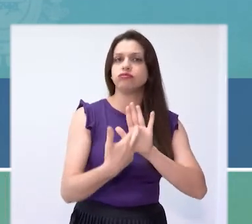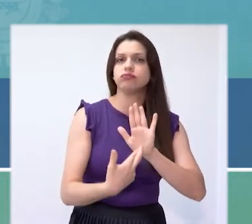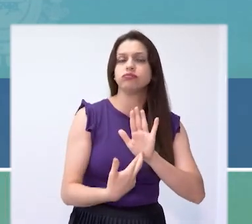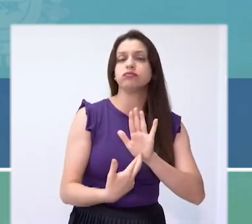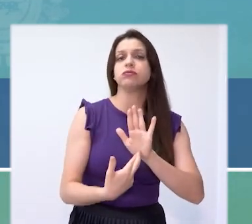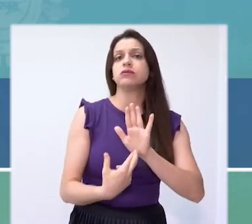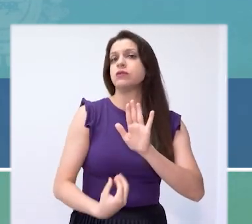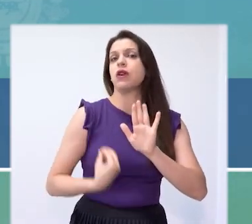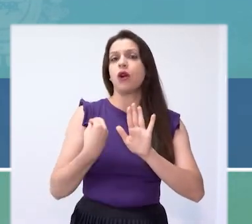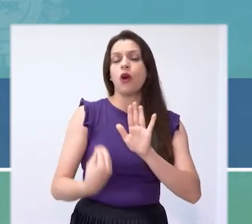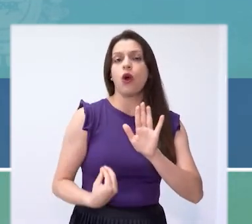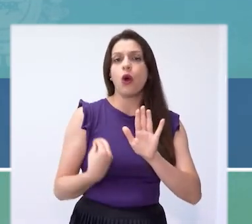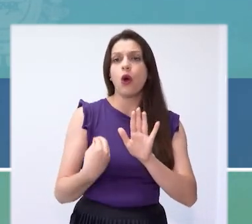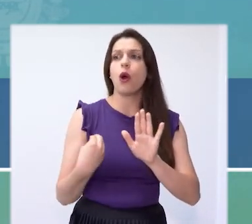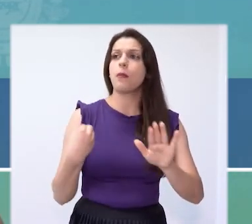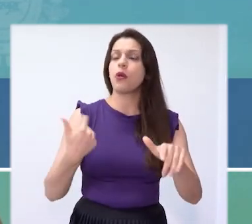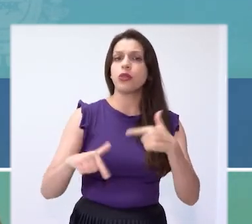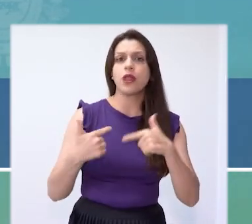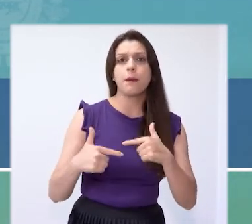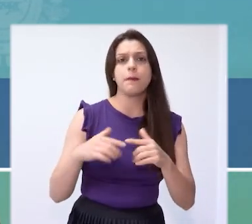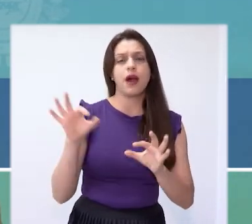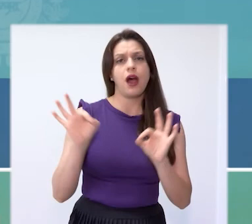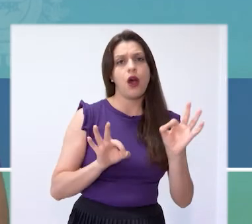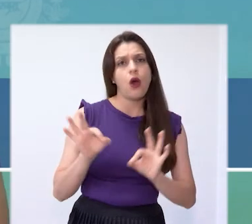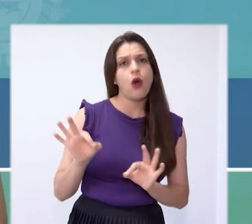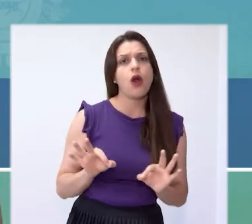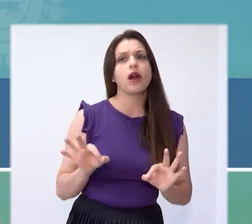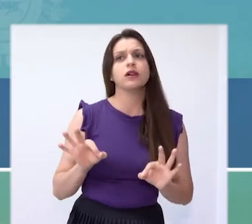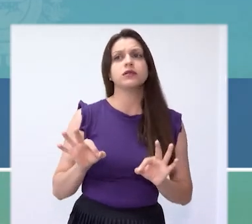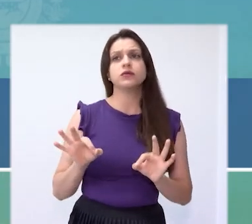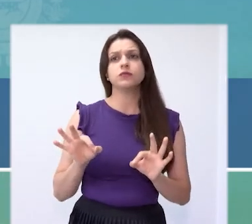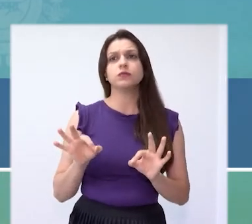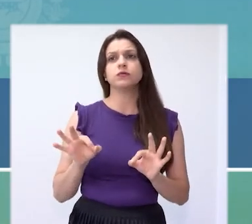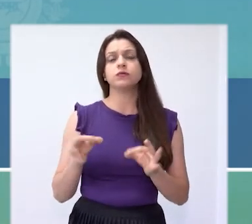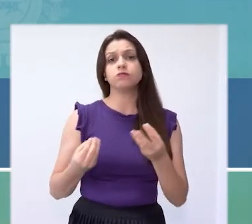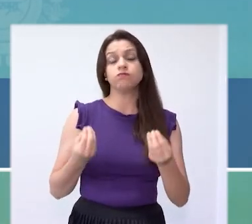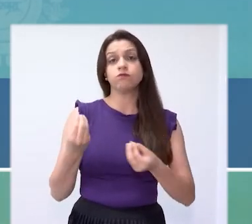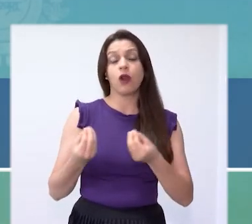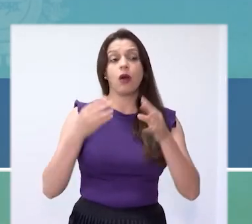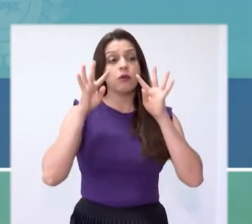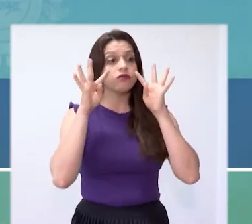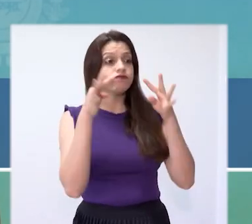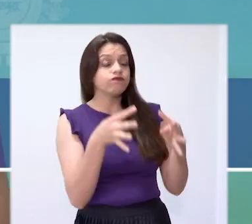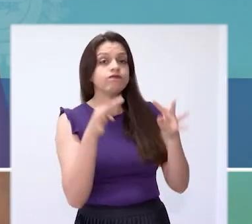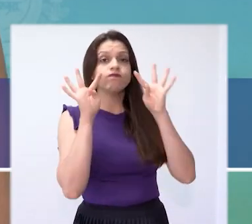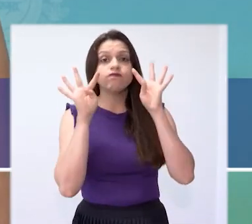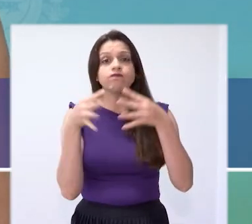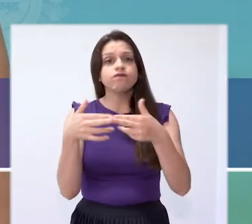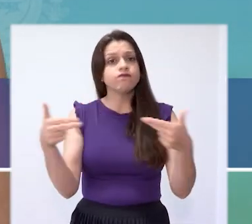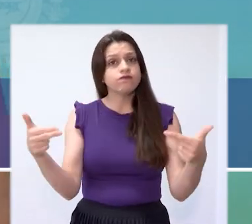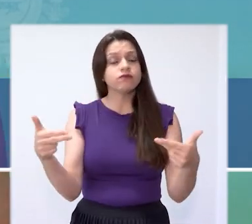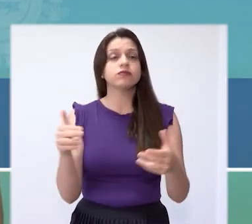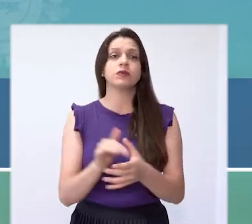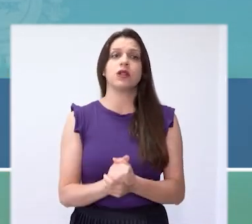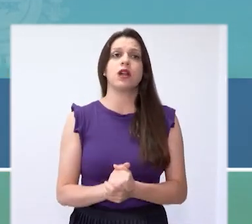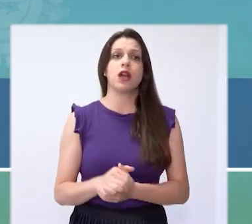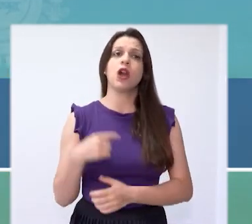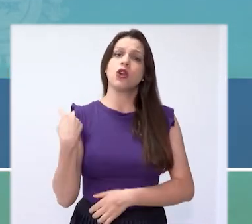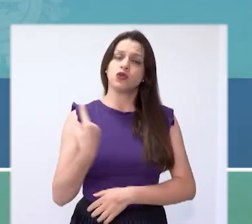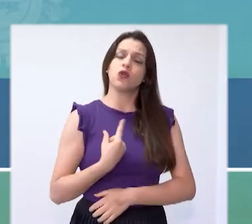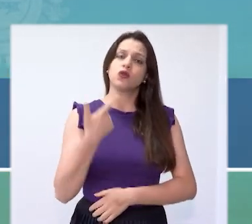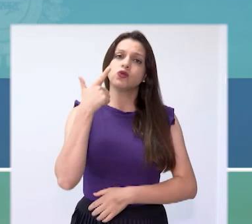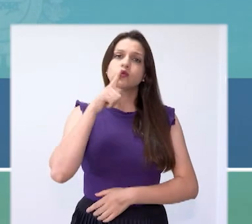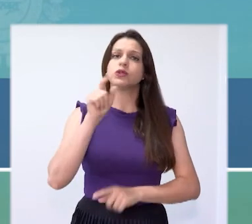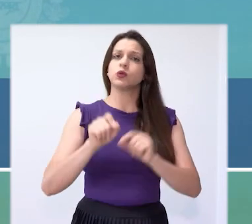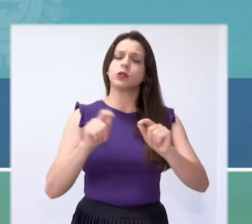os protocolos, nós discutimos com a equipe as ações, organizamos a rede, os pontos de atenção, para